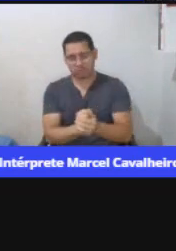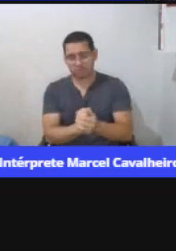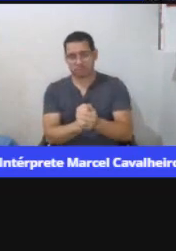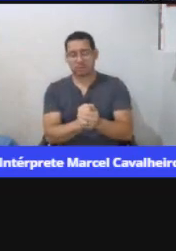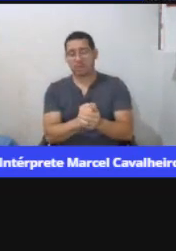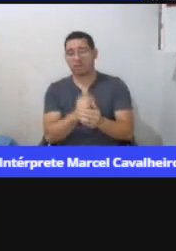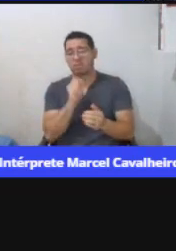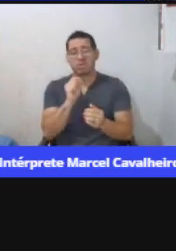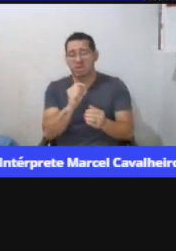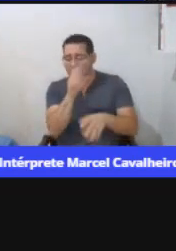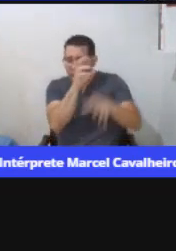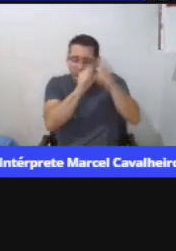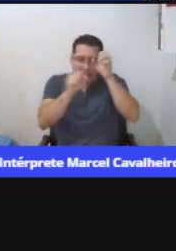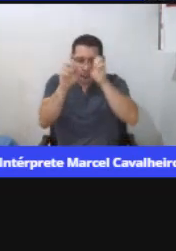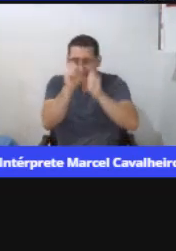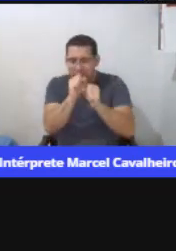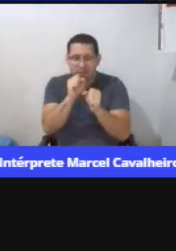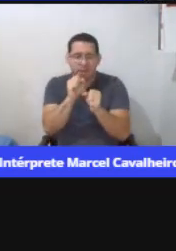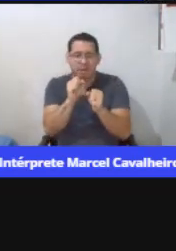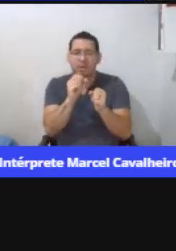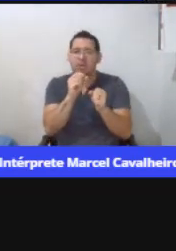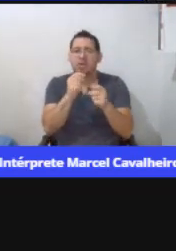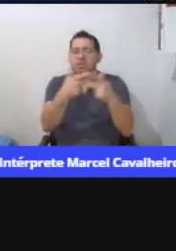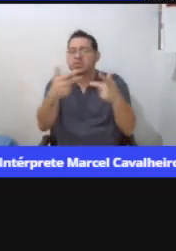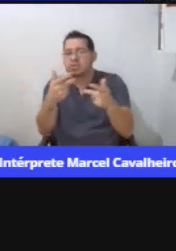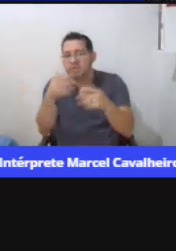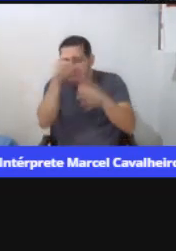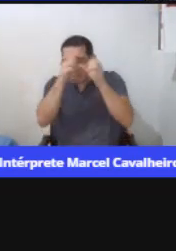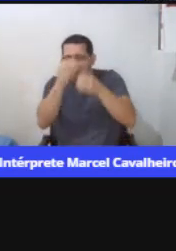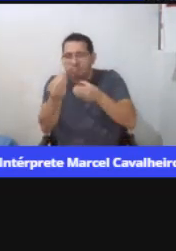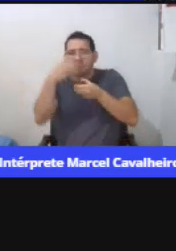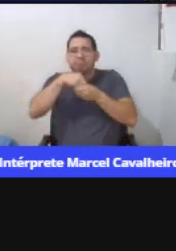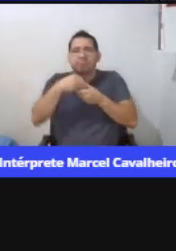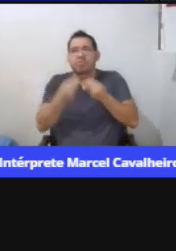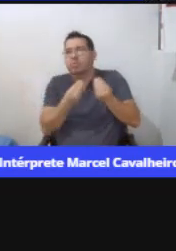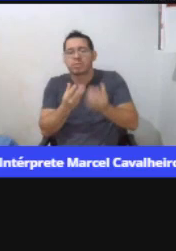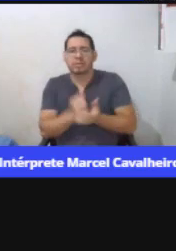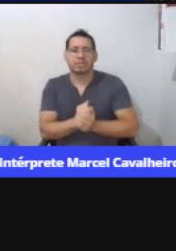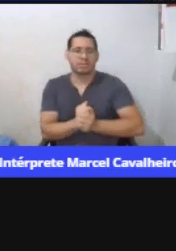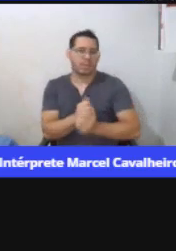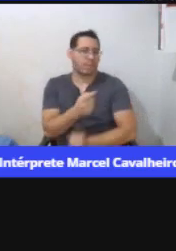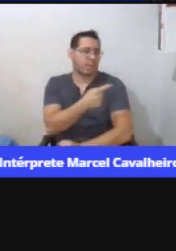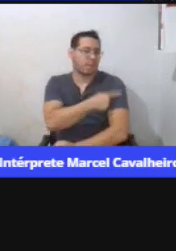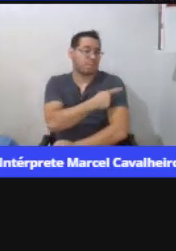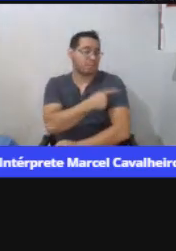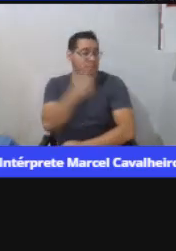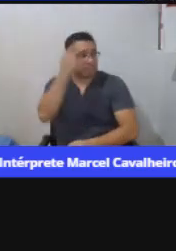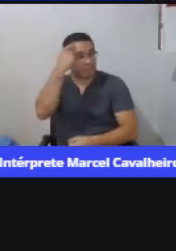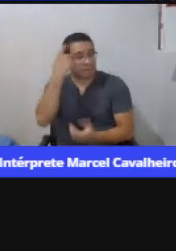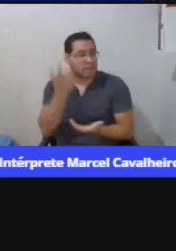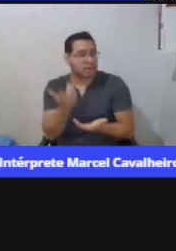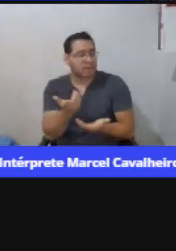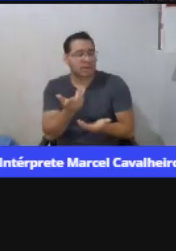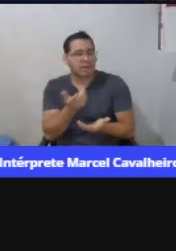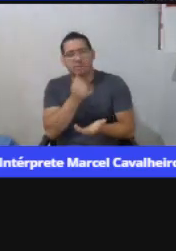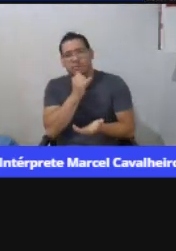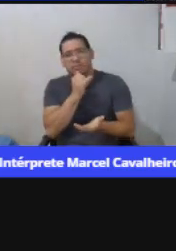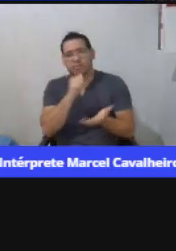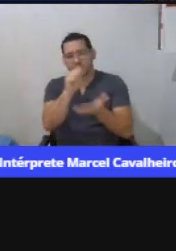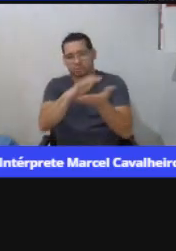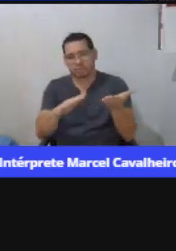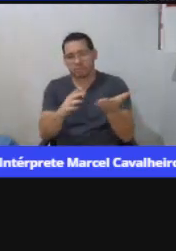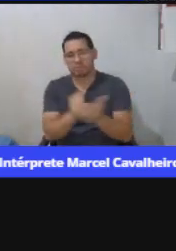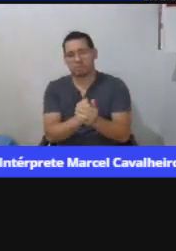de consolidação de habilidades dentro daqueles conhecimentos. Primeiro aninho a gente fez atividades com